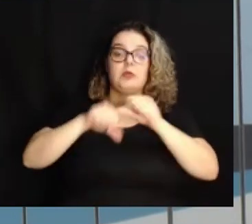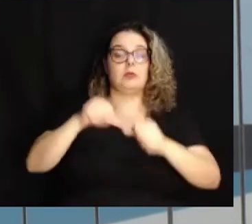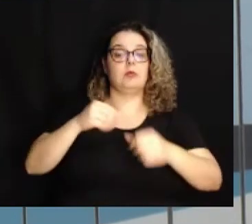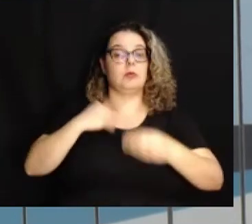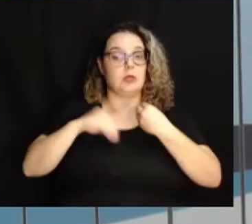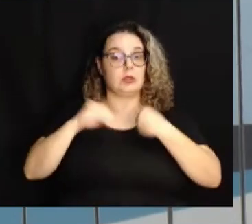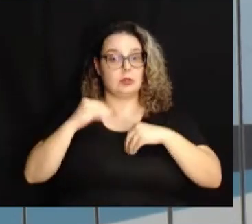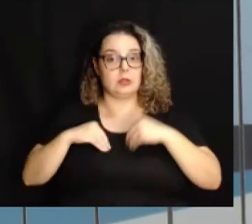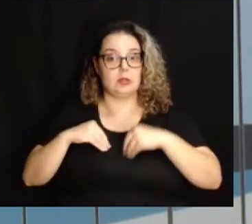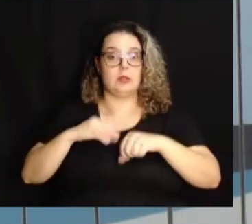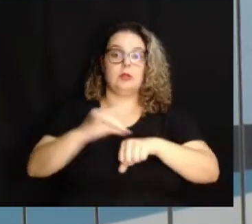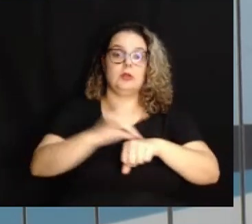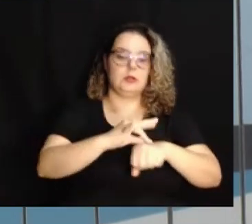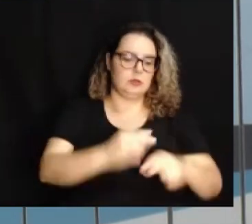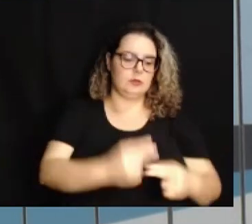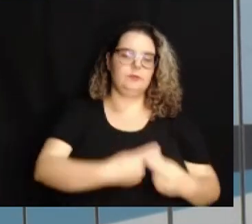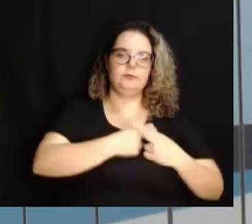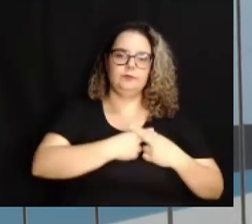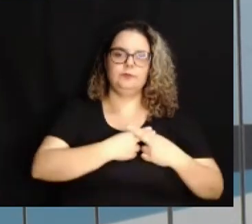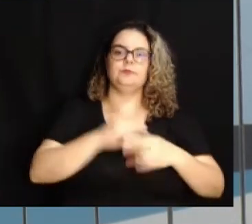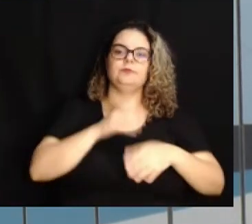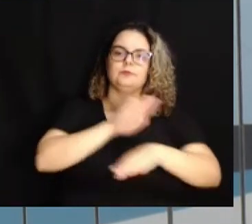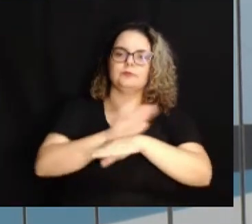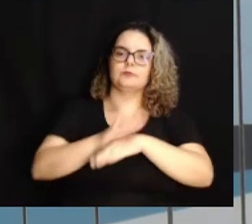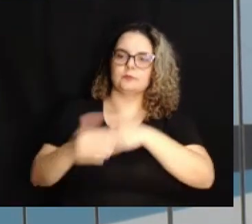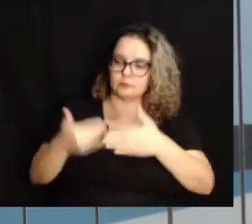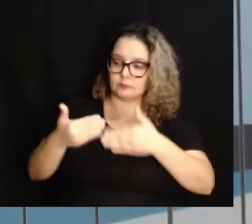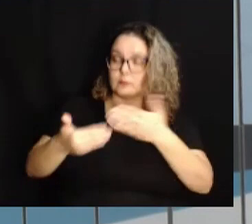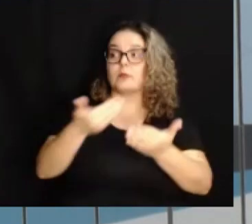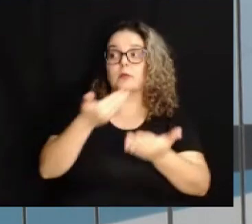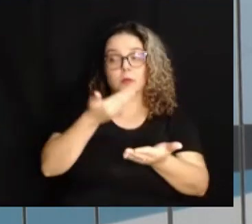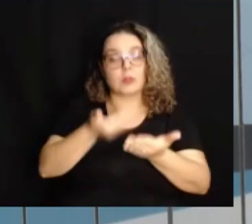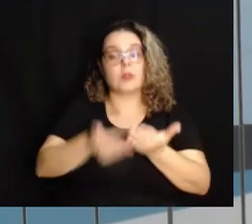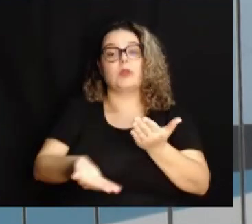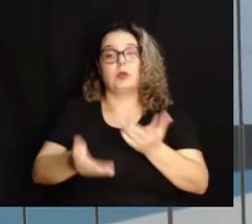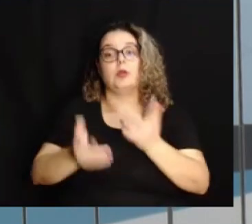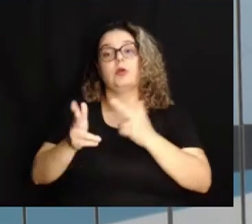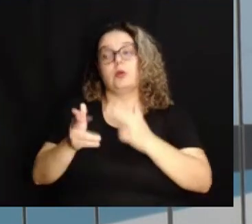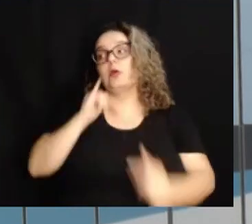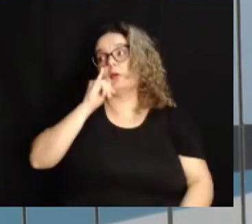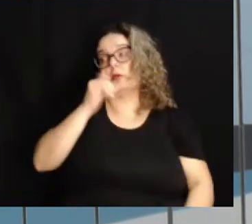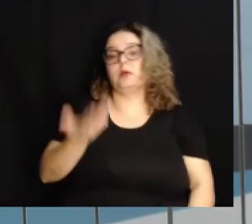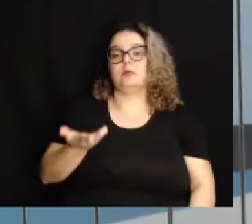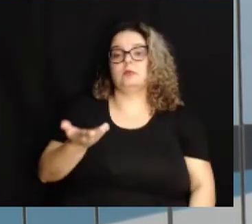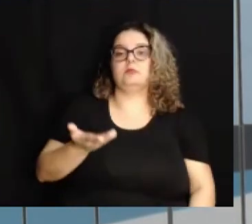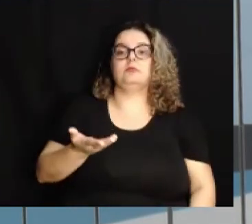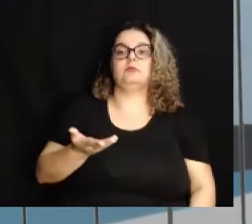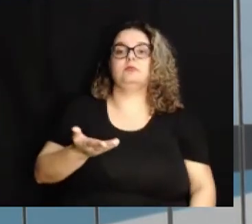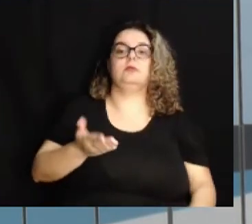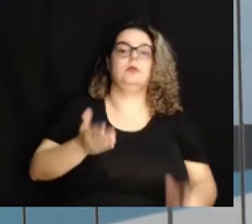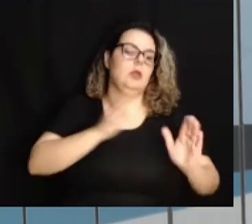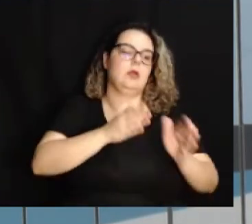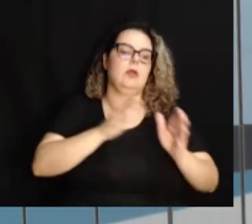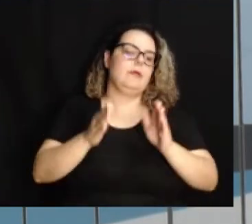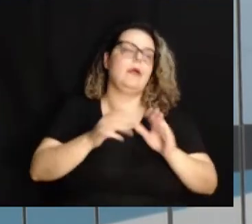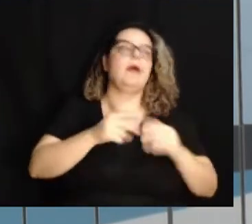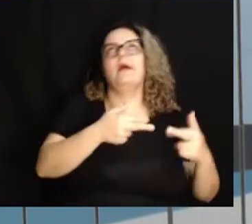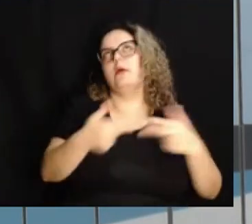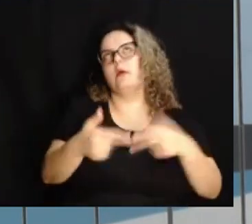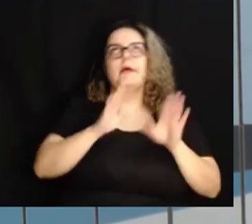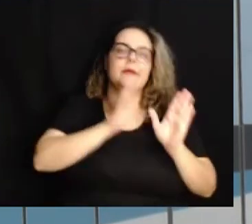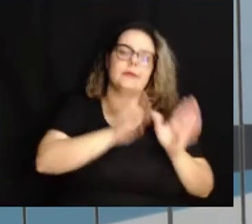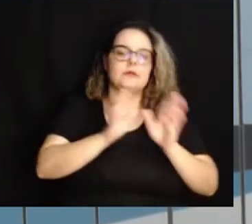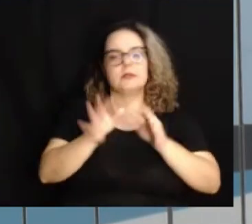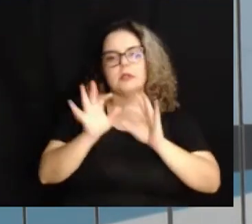auxilia nesse processo de perda. Então, como eu falei, os estágios eles não vêm de forma organizada, não acontecem nessa ordem,